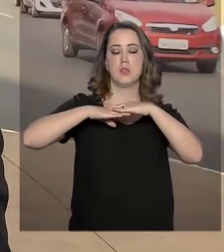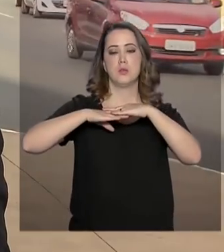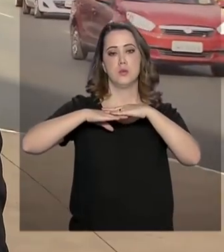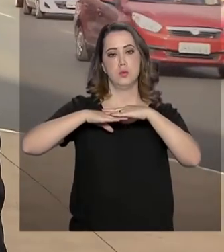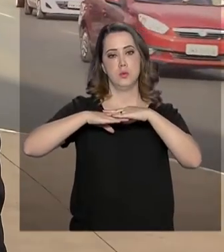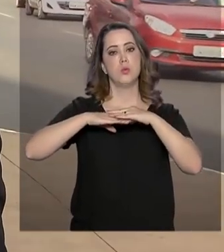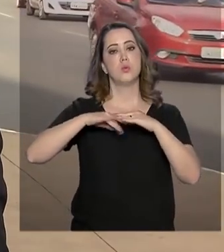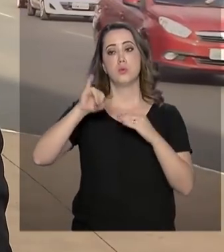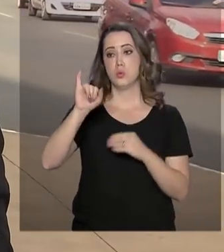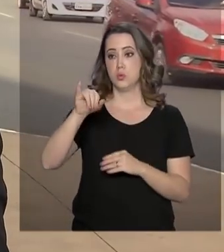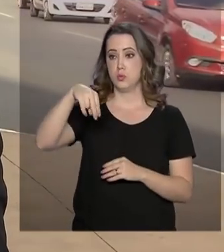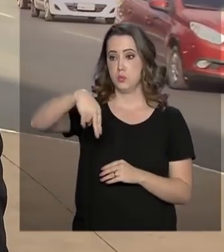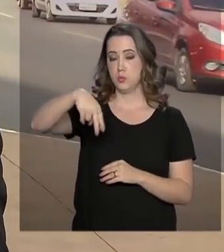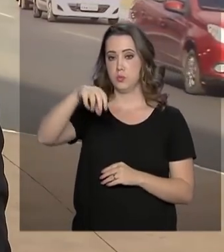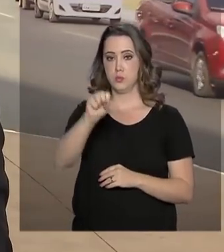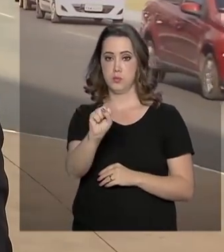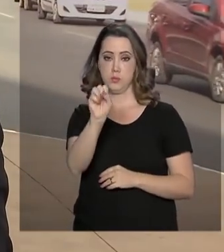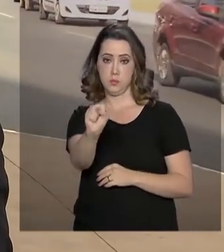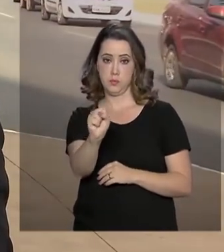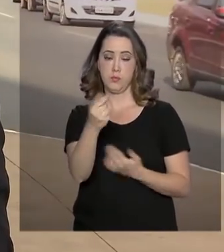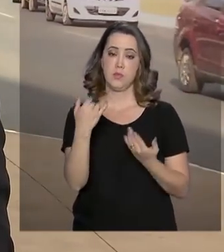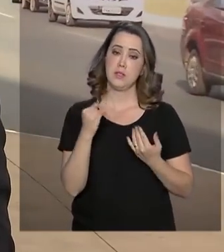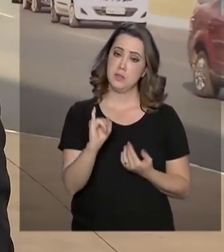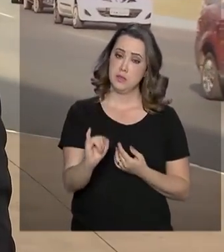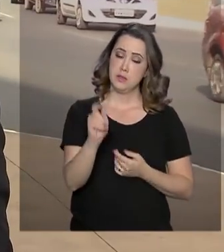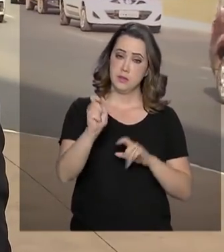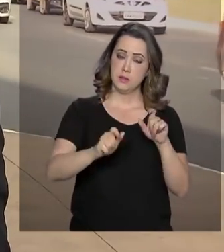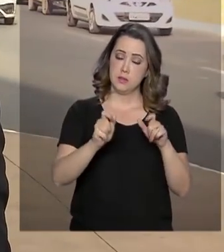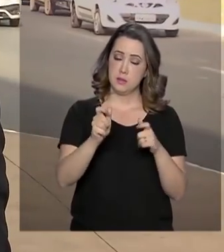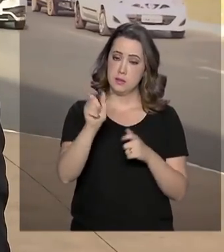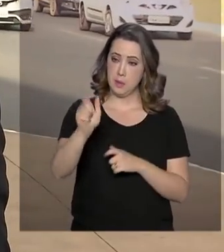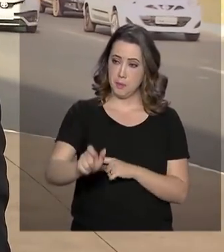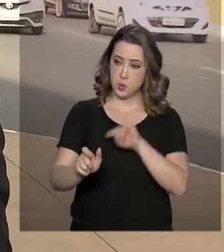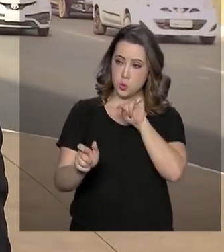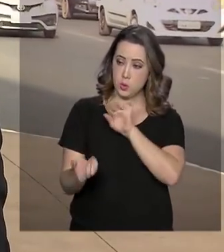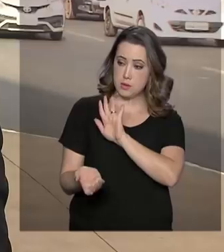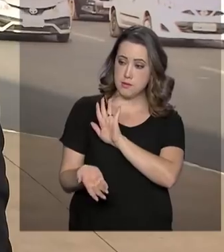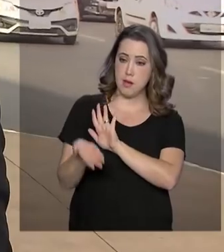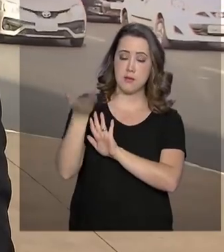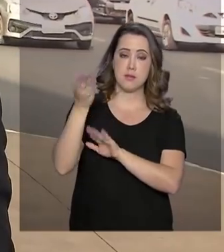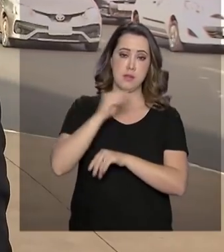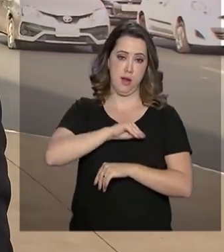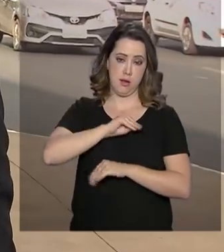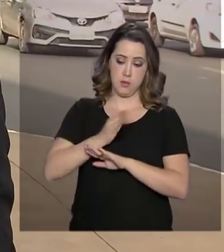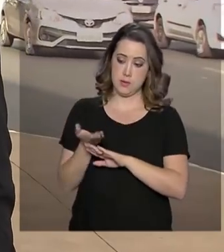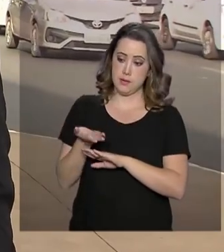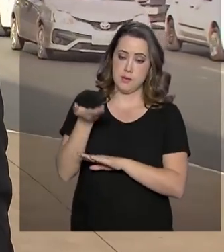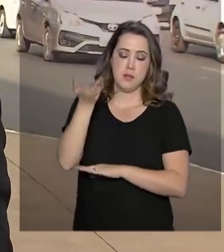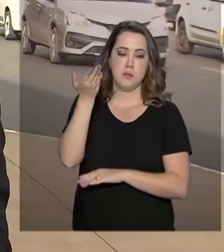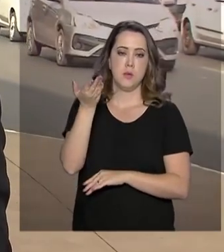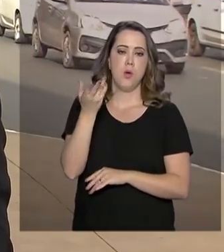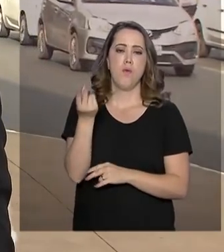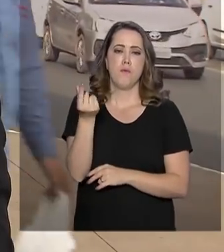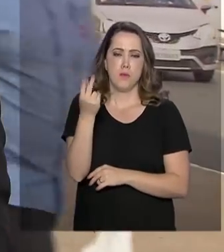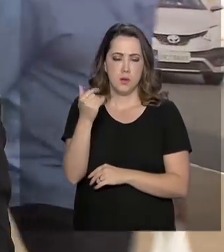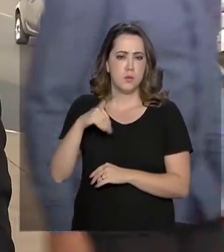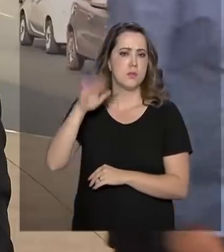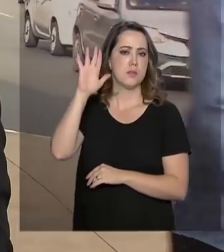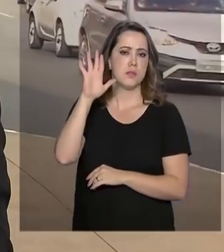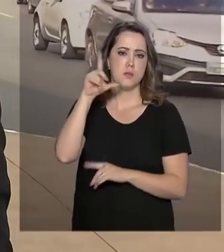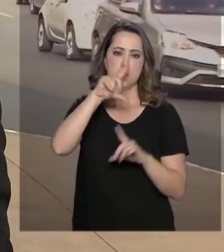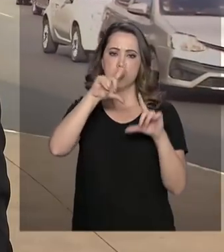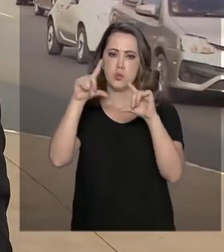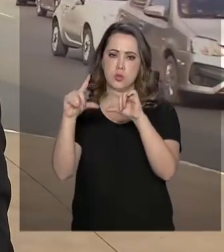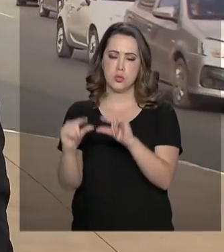geral da Previdência Social. E nos casos em que o policial ganhar mais que isso, o valor que ultrapassar será